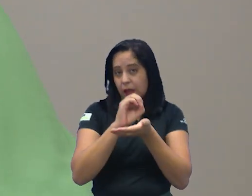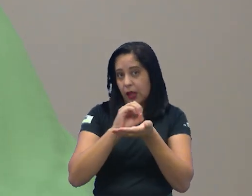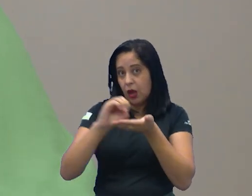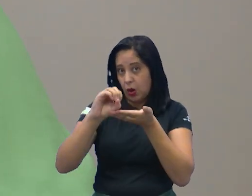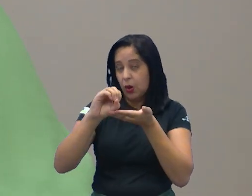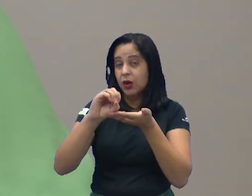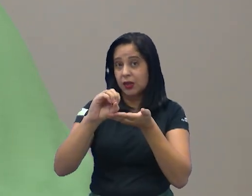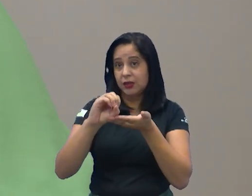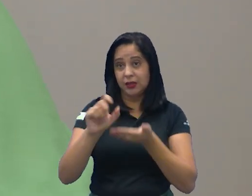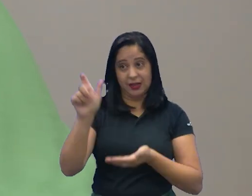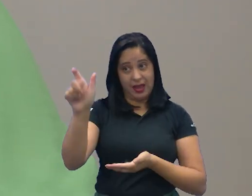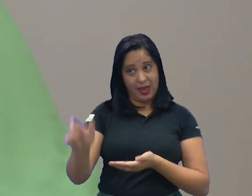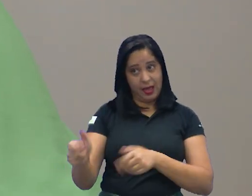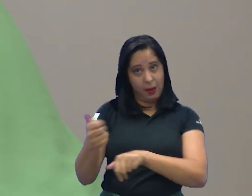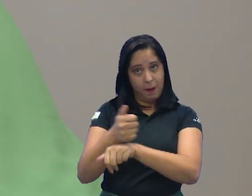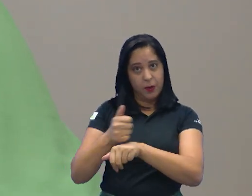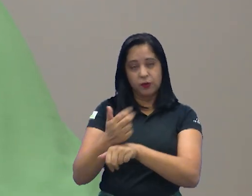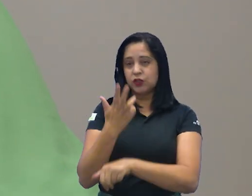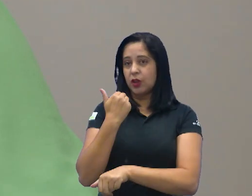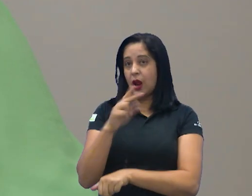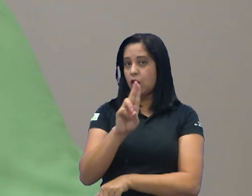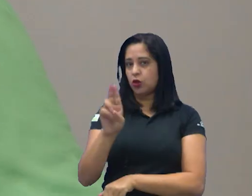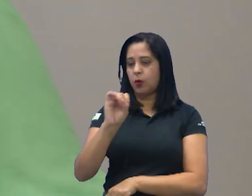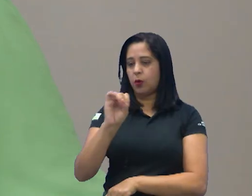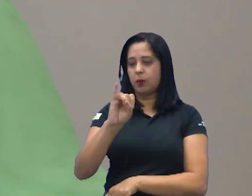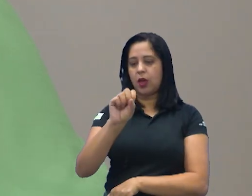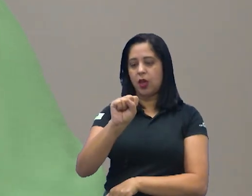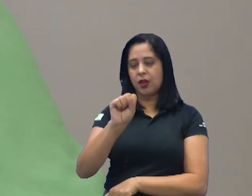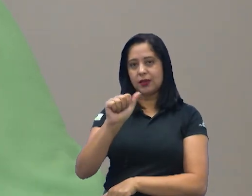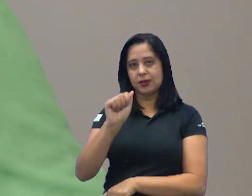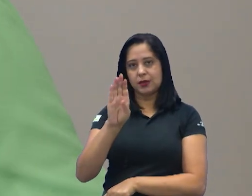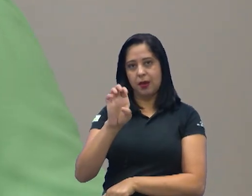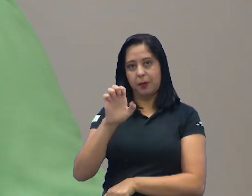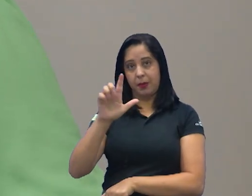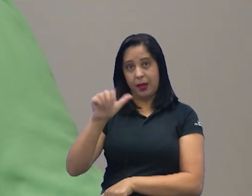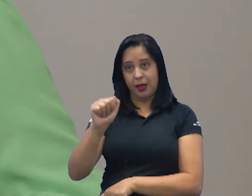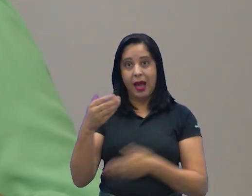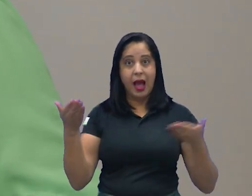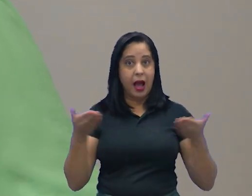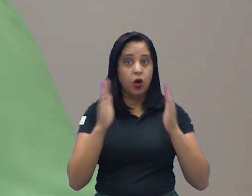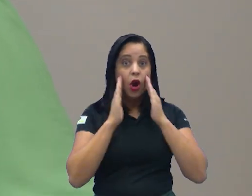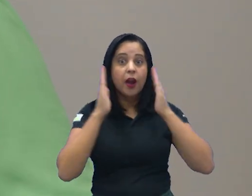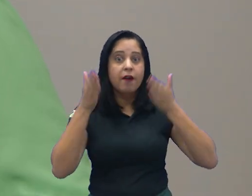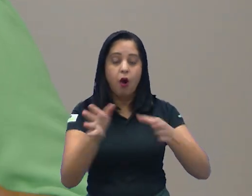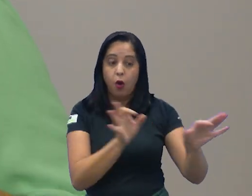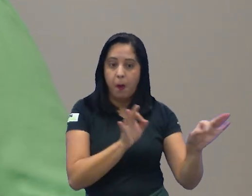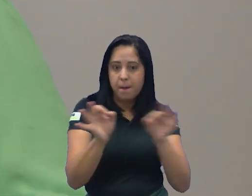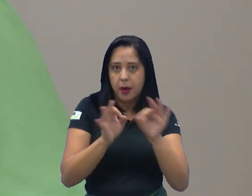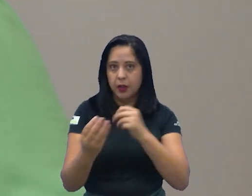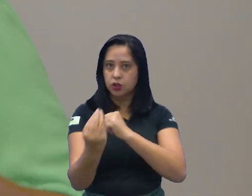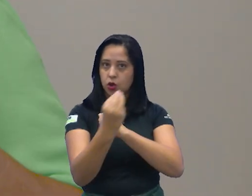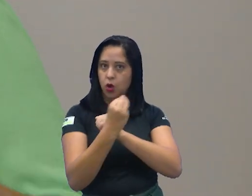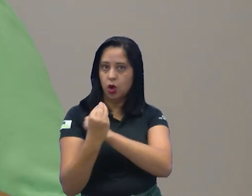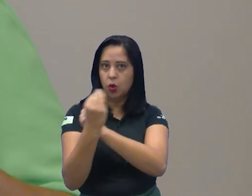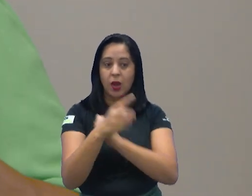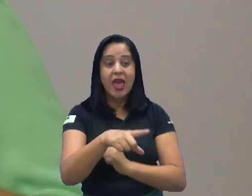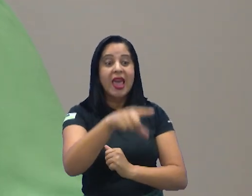com a nutricionista Isabela Bernardi. Agora o foco é planejamento, cuidados e